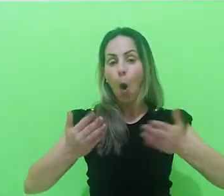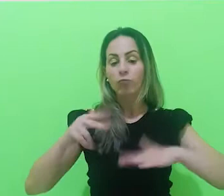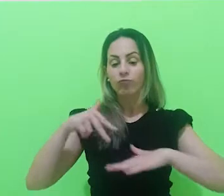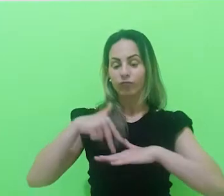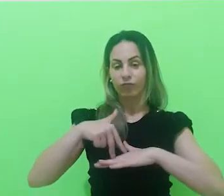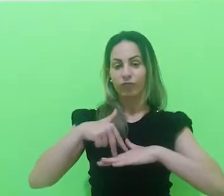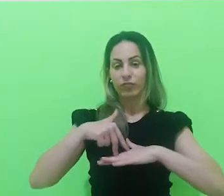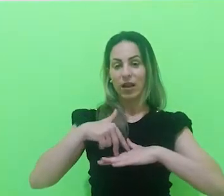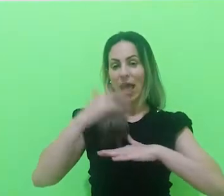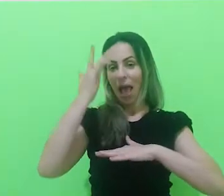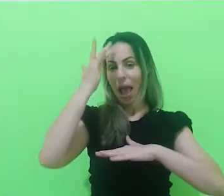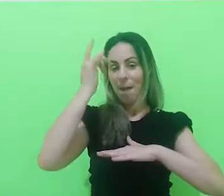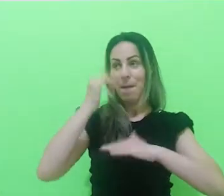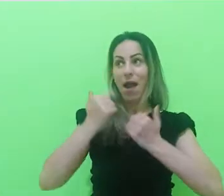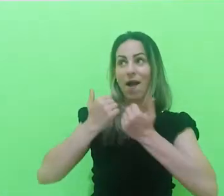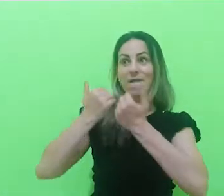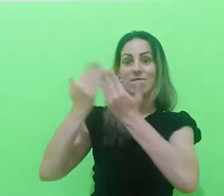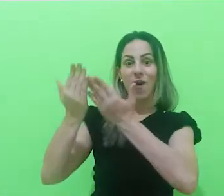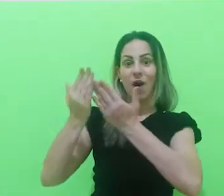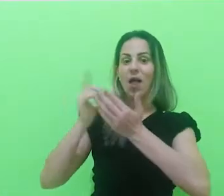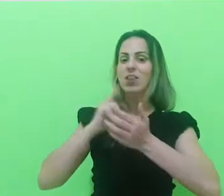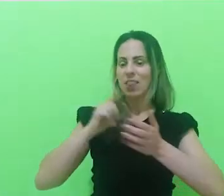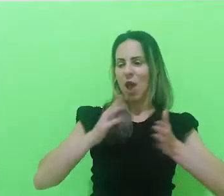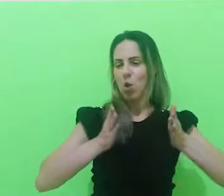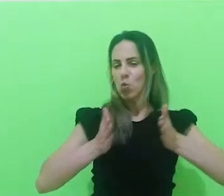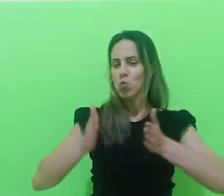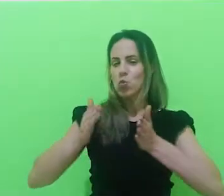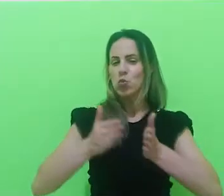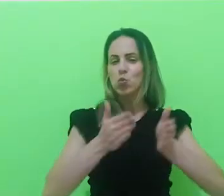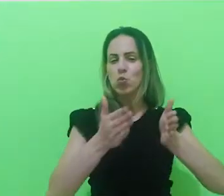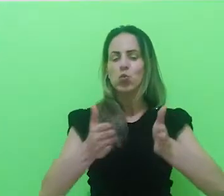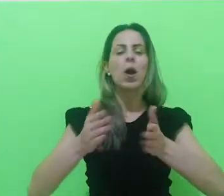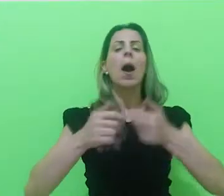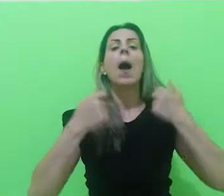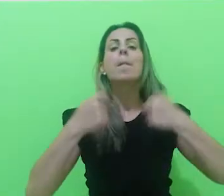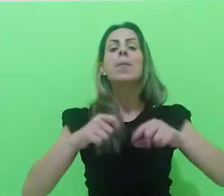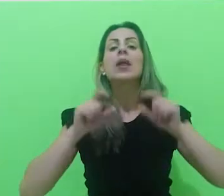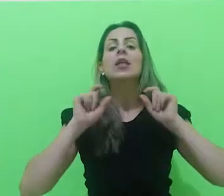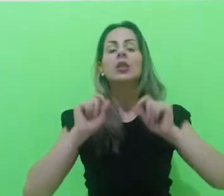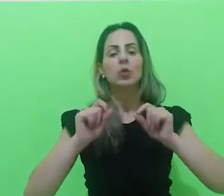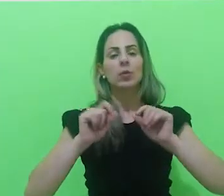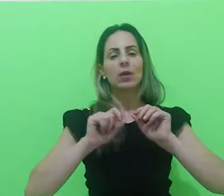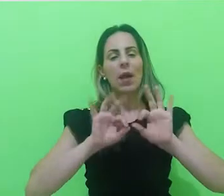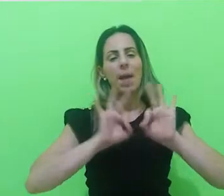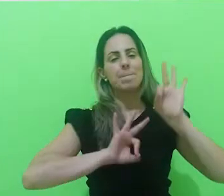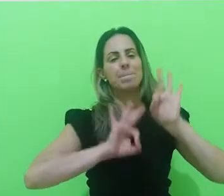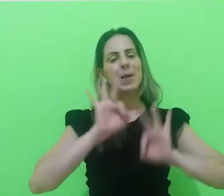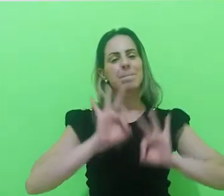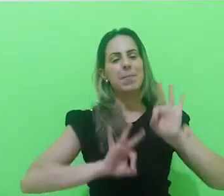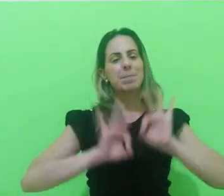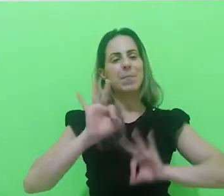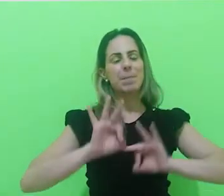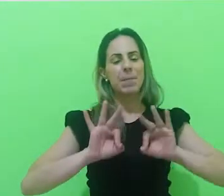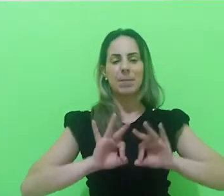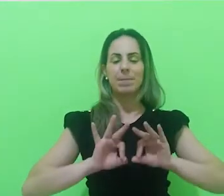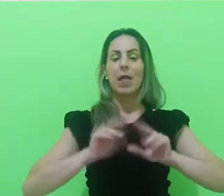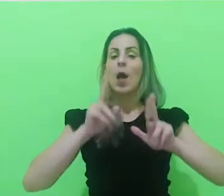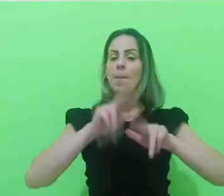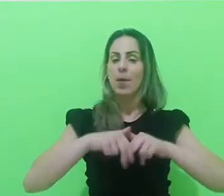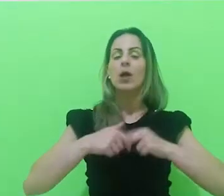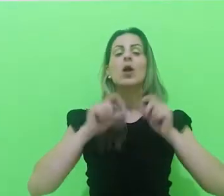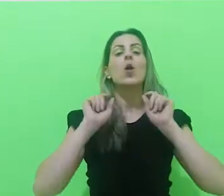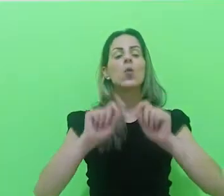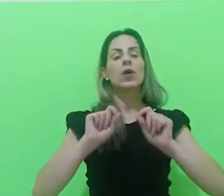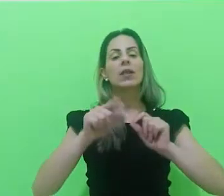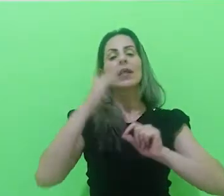aqui e amanhã estar lá, tem um caminho. Esse caminho vai precisar de planejamento. E para isso, você primeiro